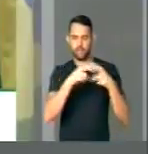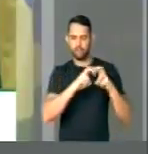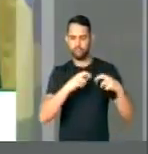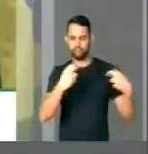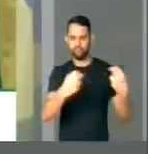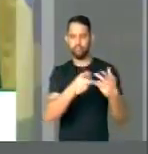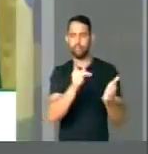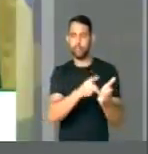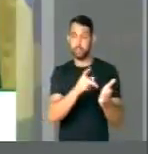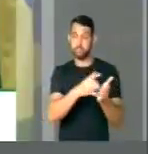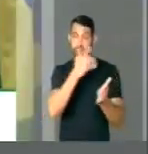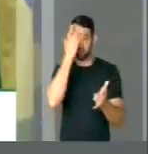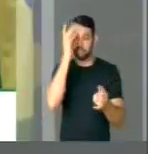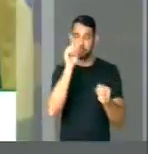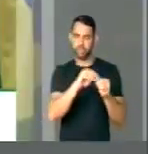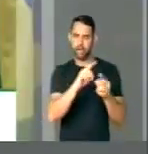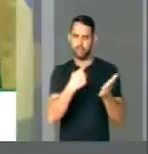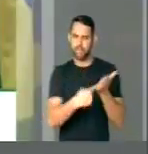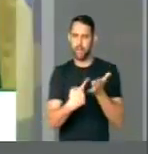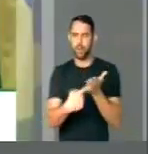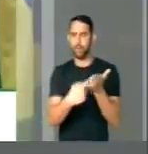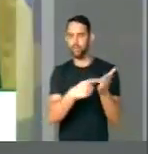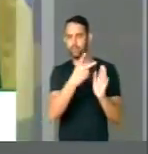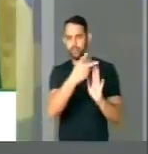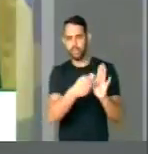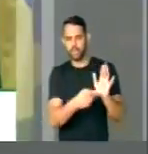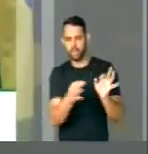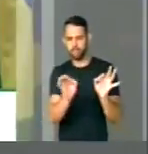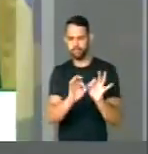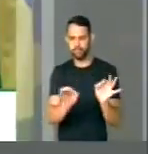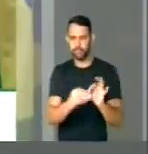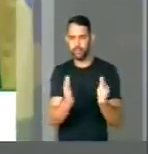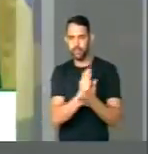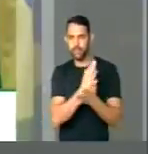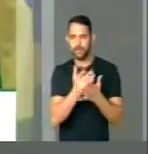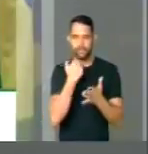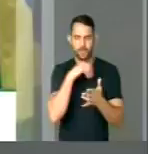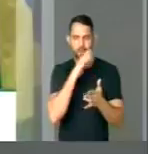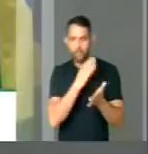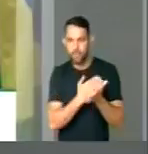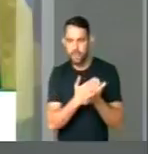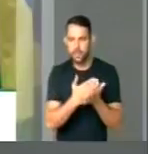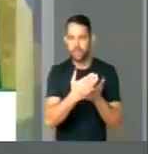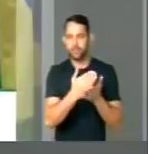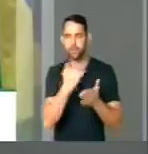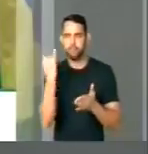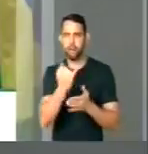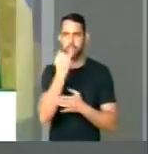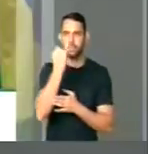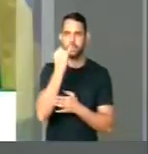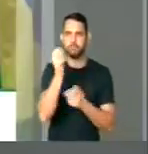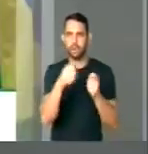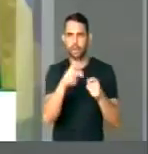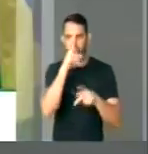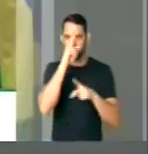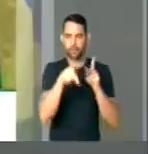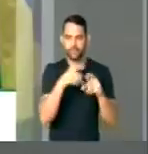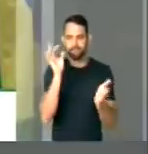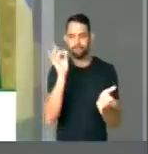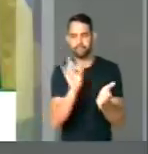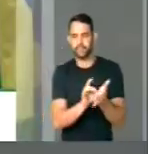provavelmente com as amarras feitas desse projeto nós haveremos de dar um passo significativo para que ele seja